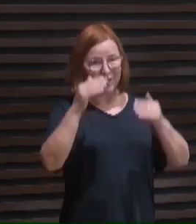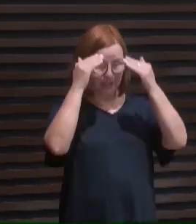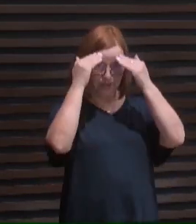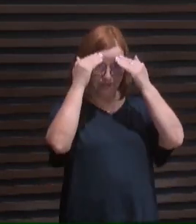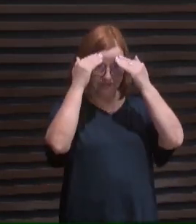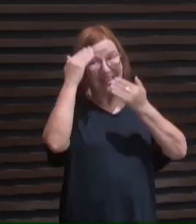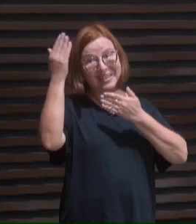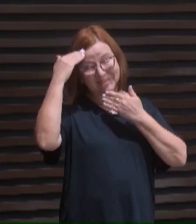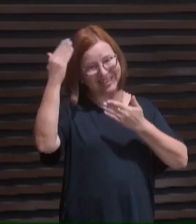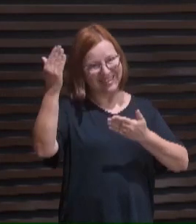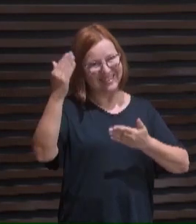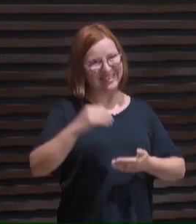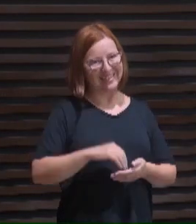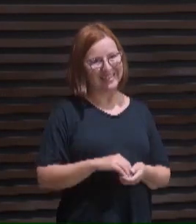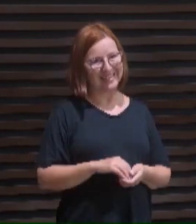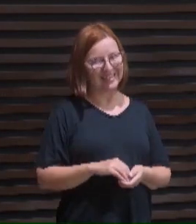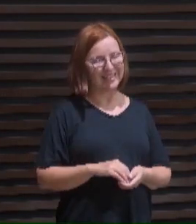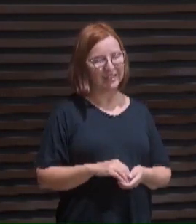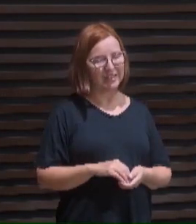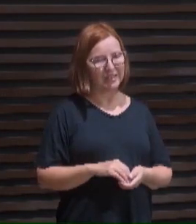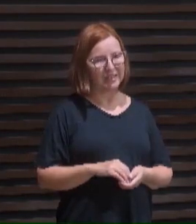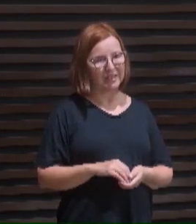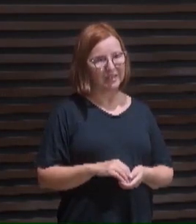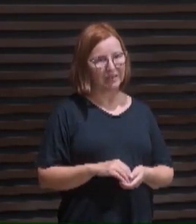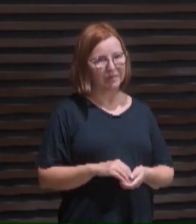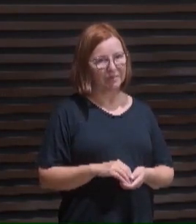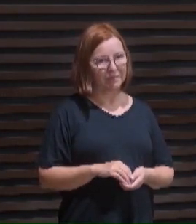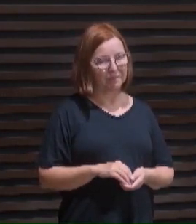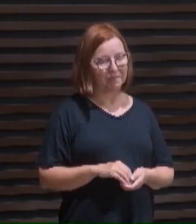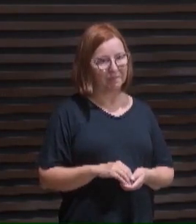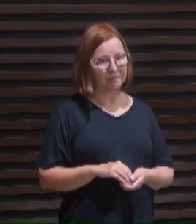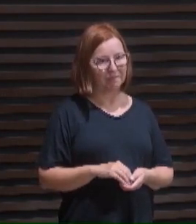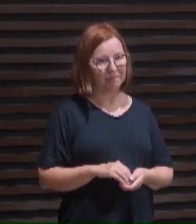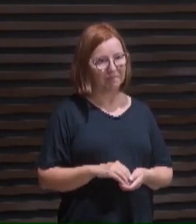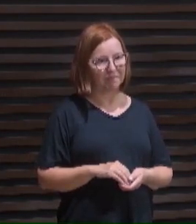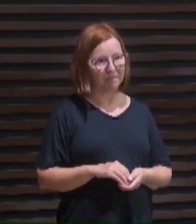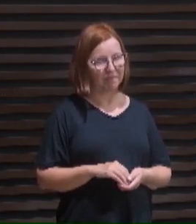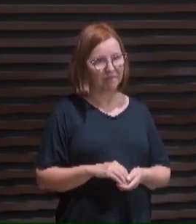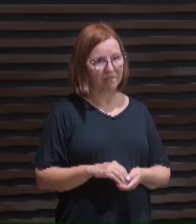Mas a ingratidão é grande demais.